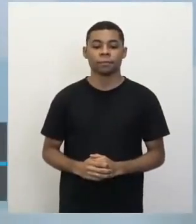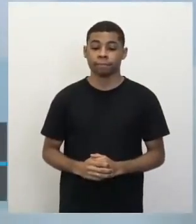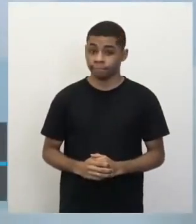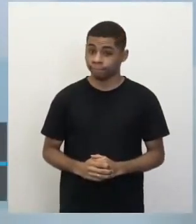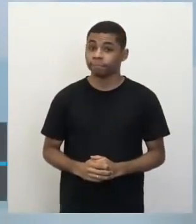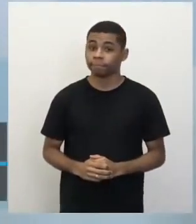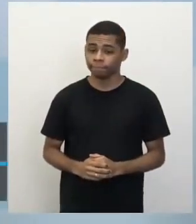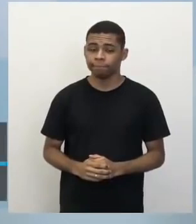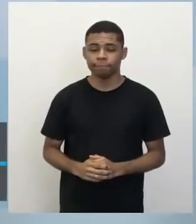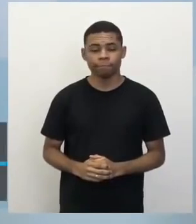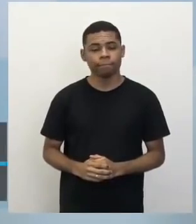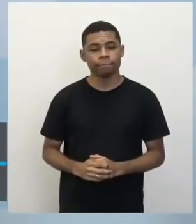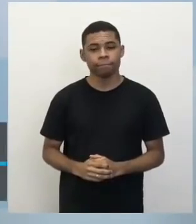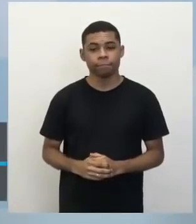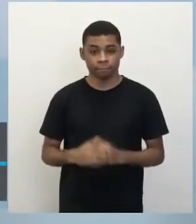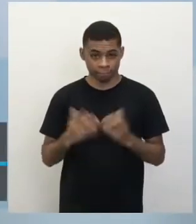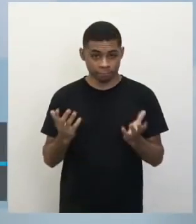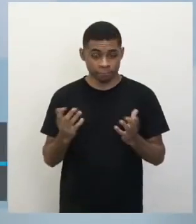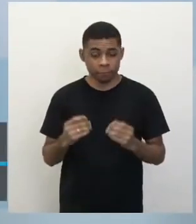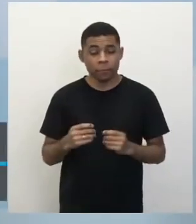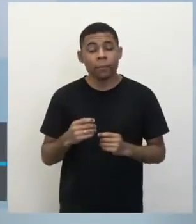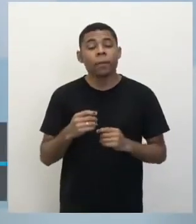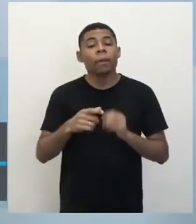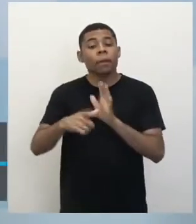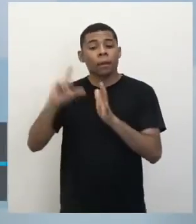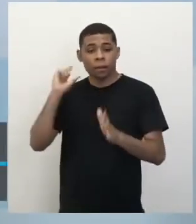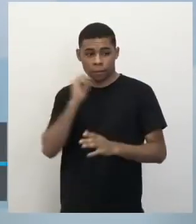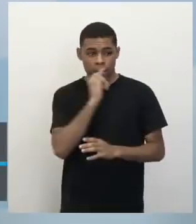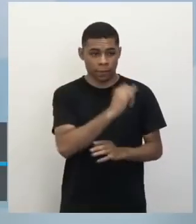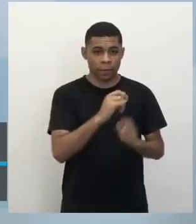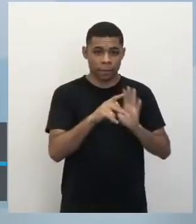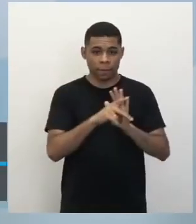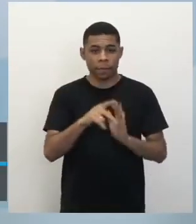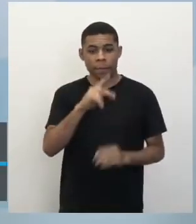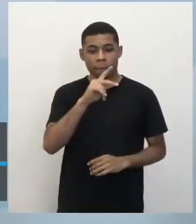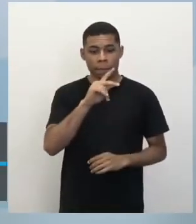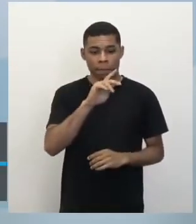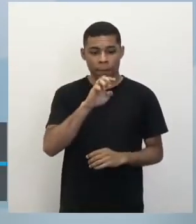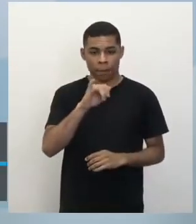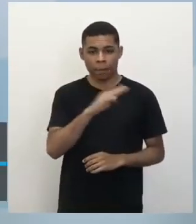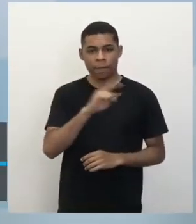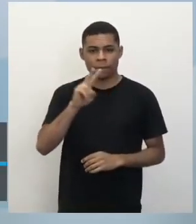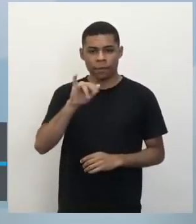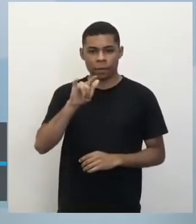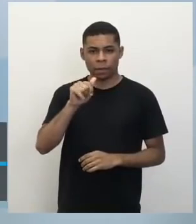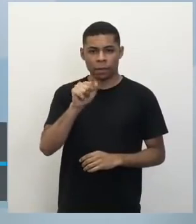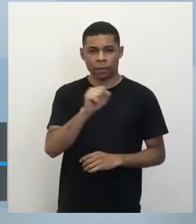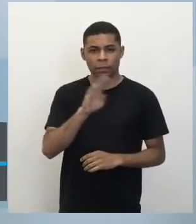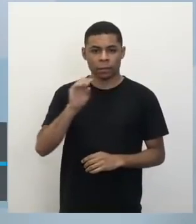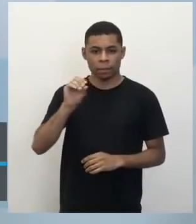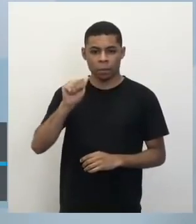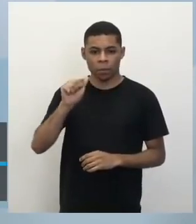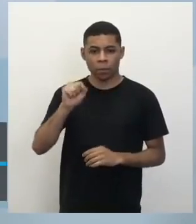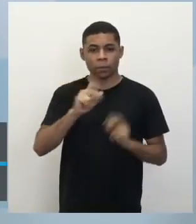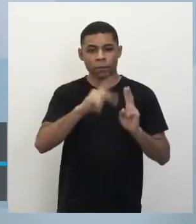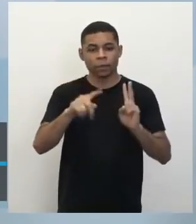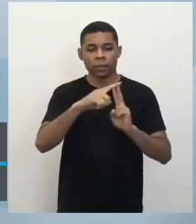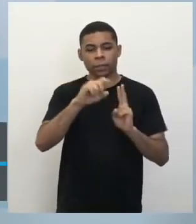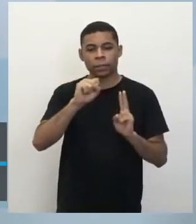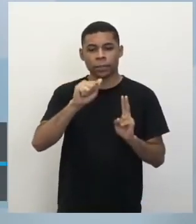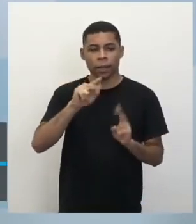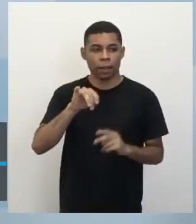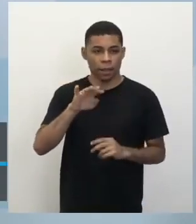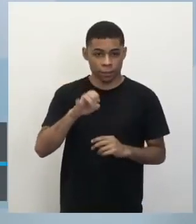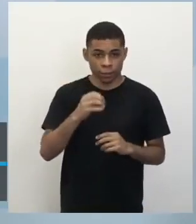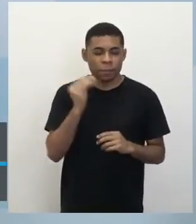Vamos lá então, Antes, mandaram um beijo lá para os alunos da PEI Enio Vilas Boas, da ProSalete. Beijão para